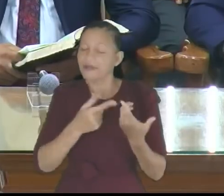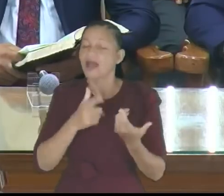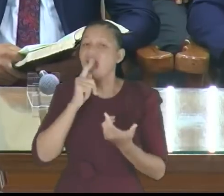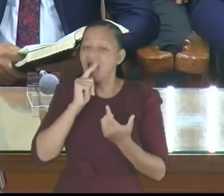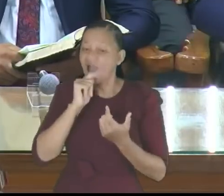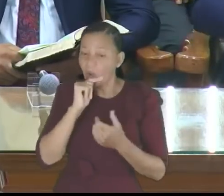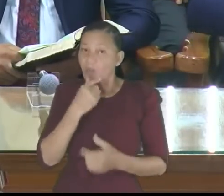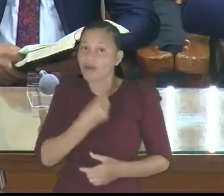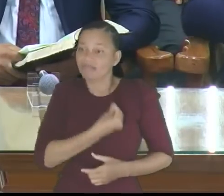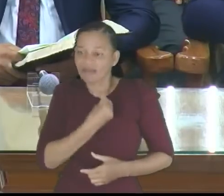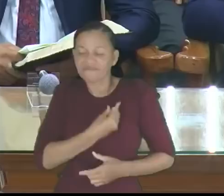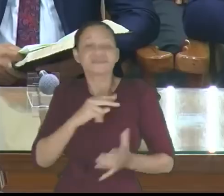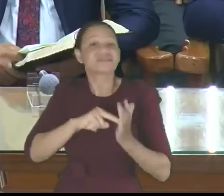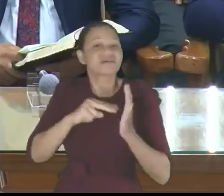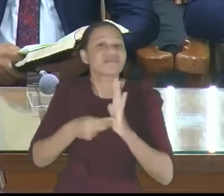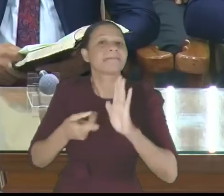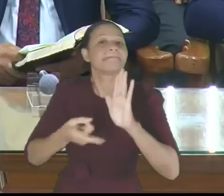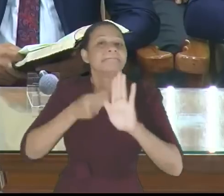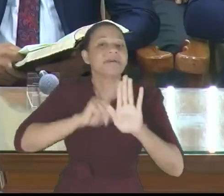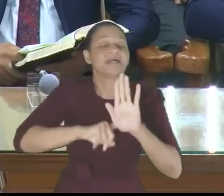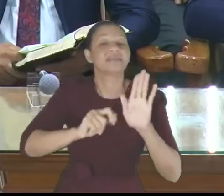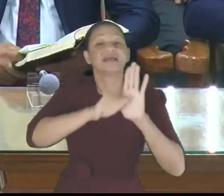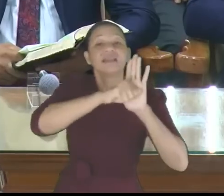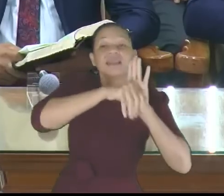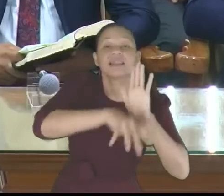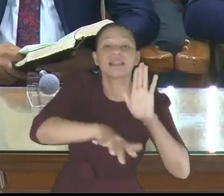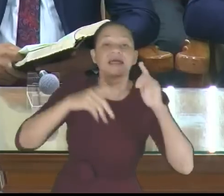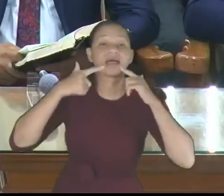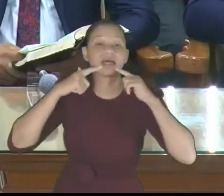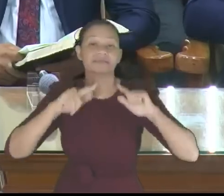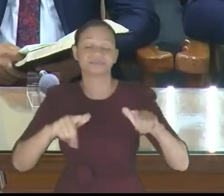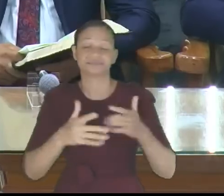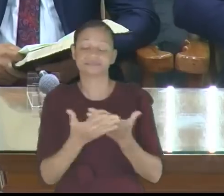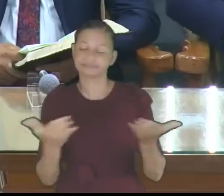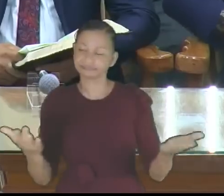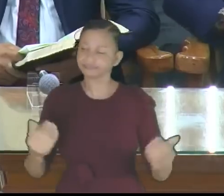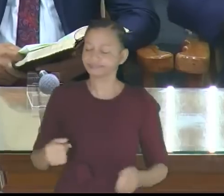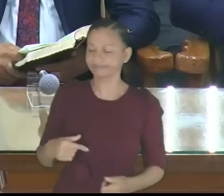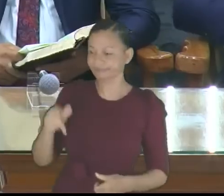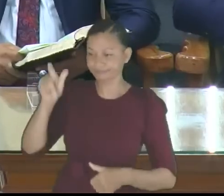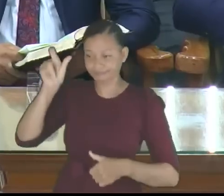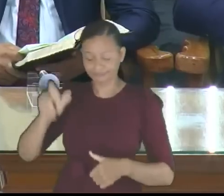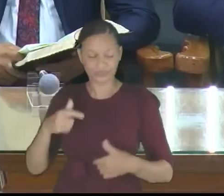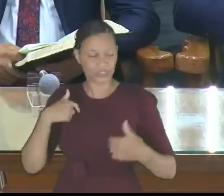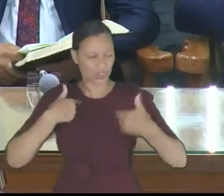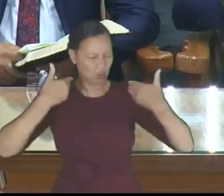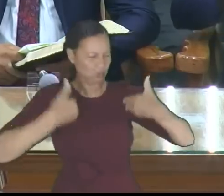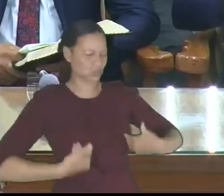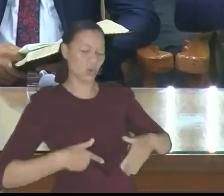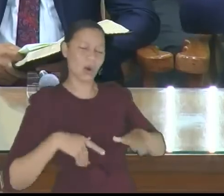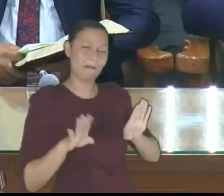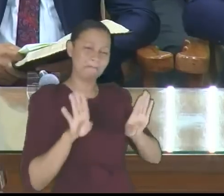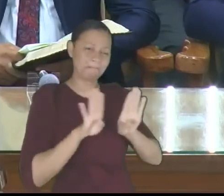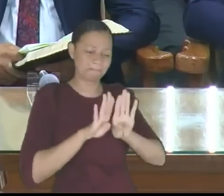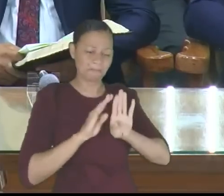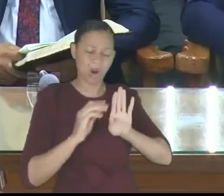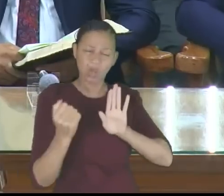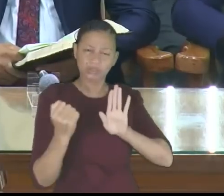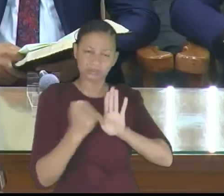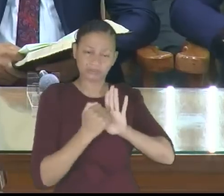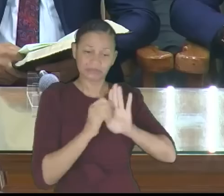são metáforas, são figuras de linguagem. Ele disse, eu sou a porta. Foi assim ou não foi que ele disse? Quem entrar por